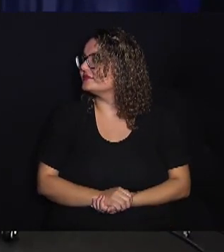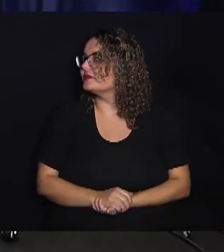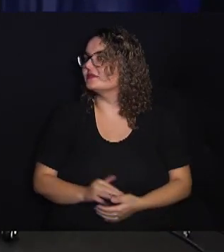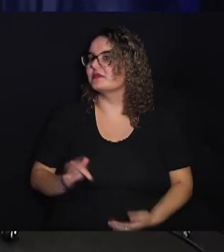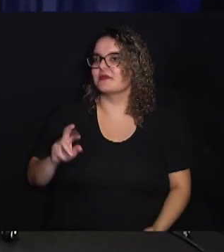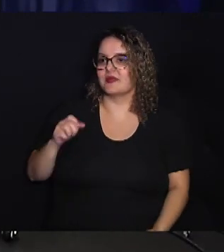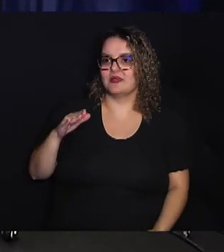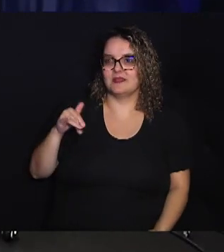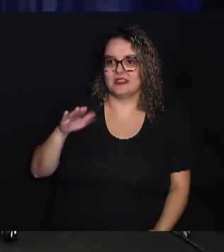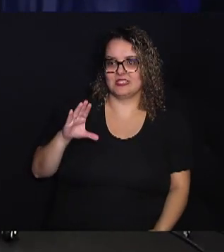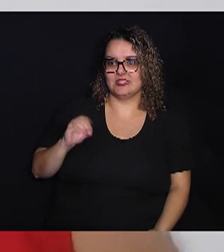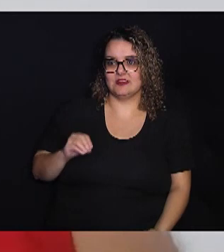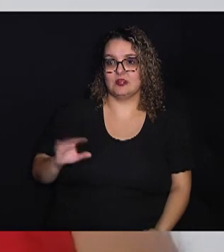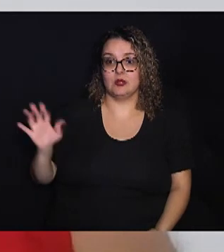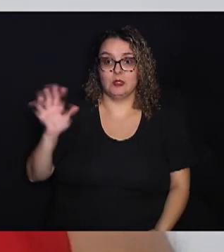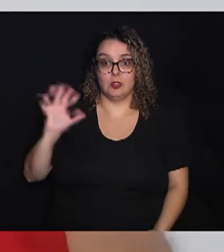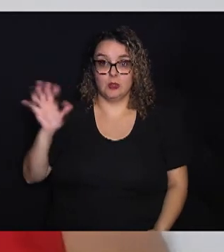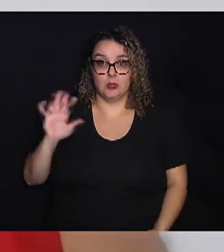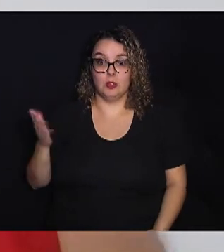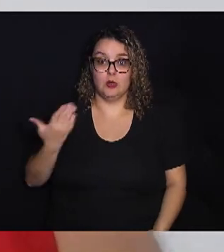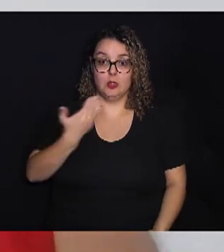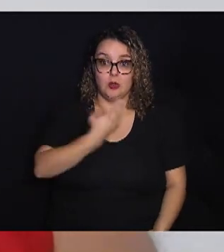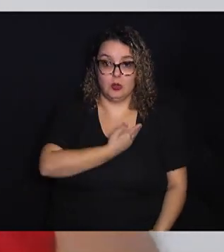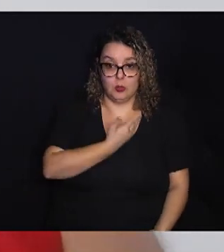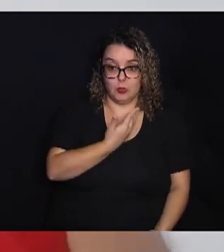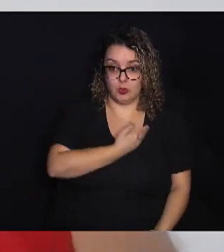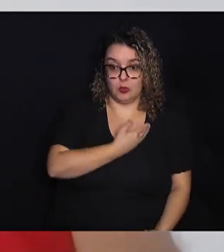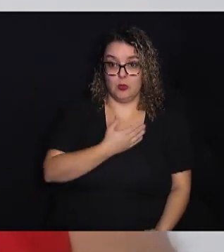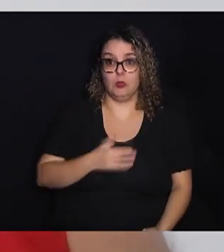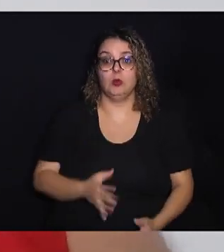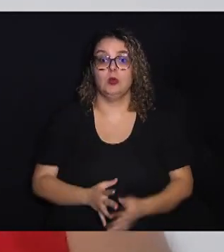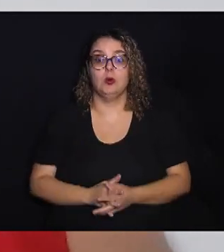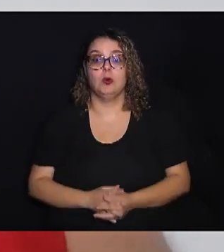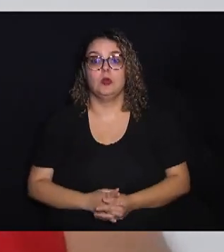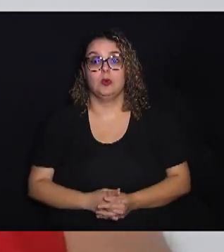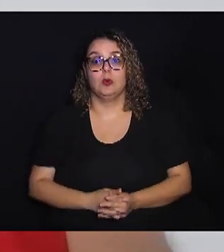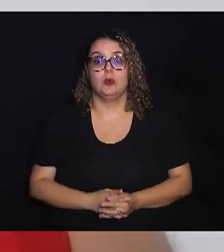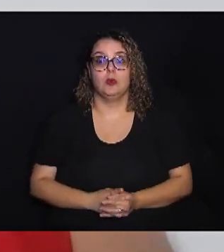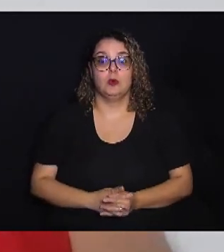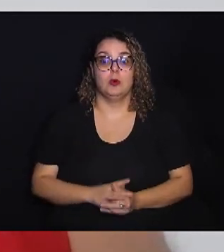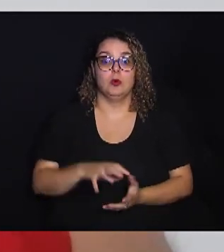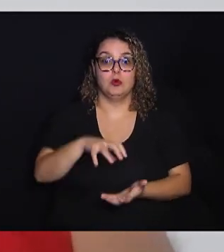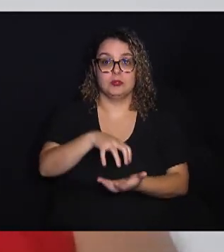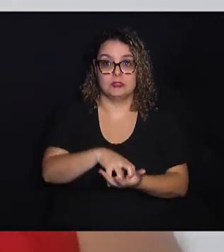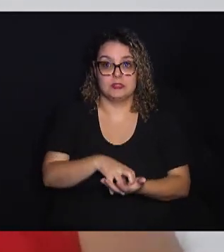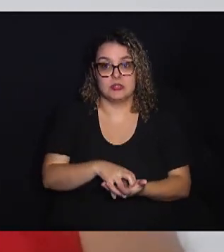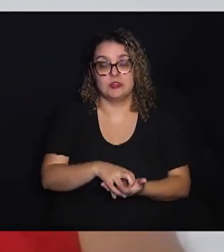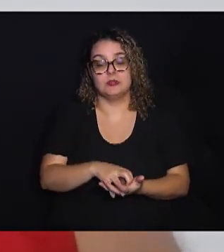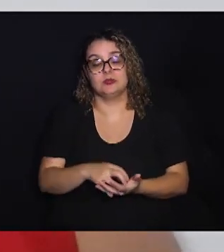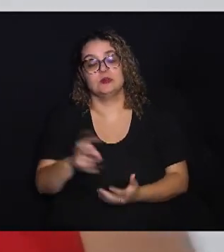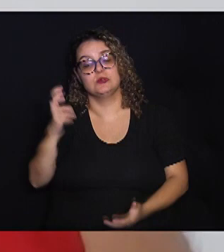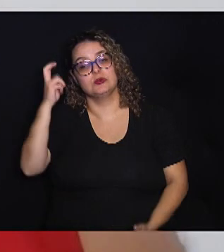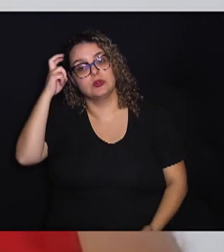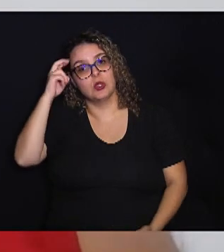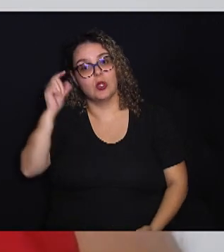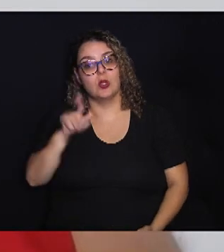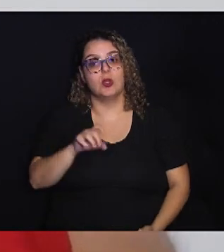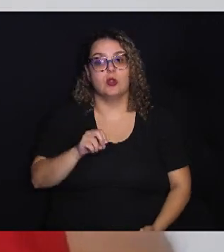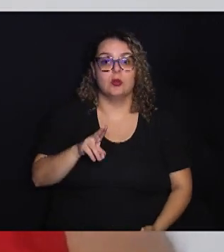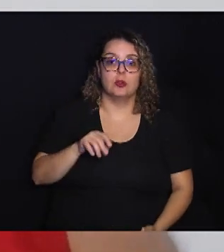Luiz. Olá, meus amigos do Centro Cultural Luiz Braille. Este